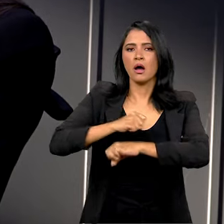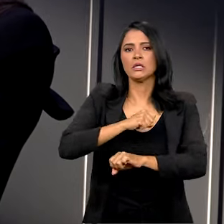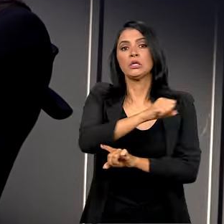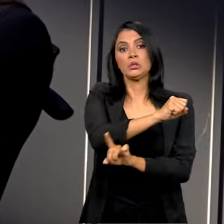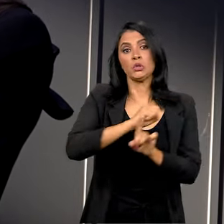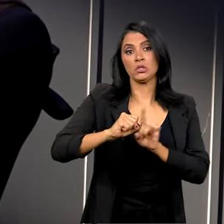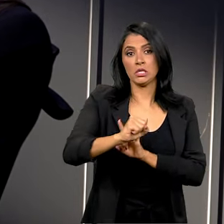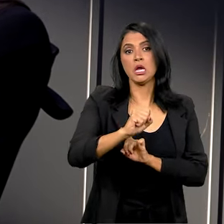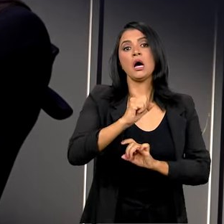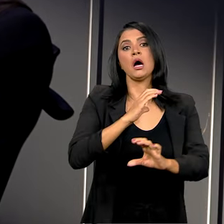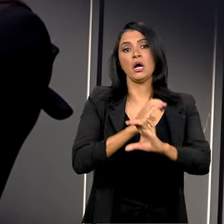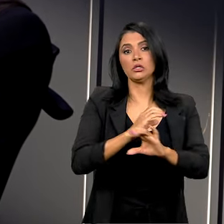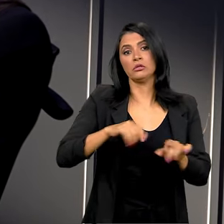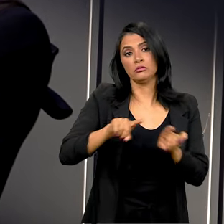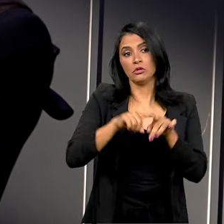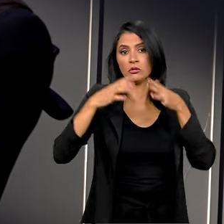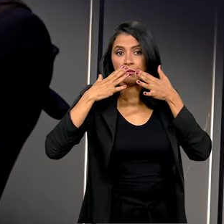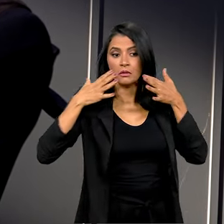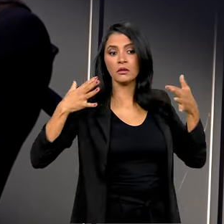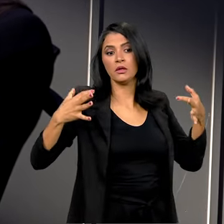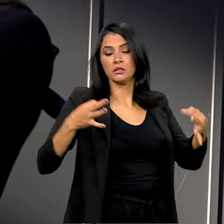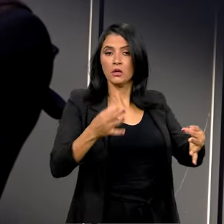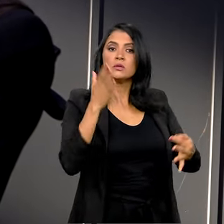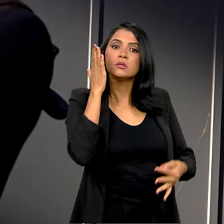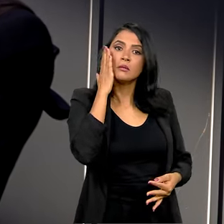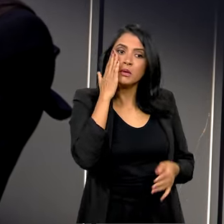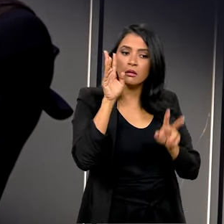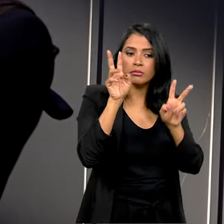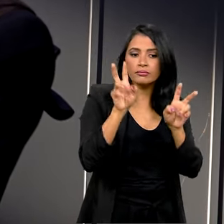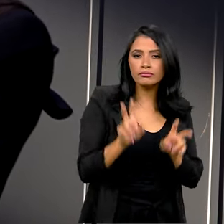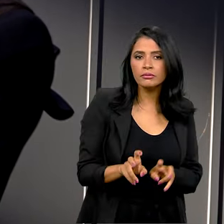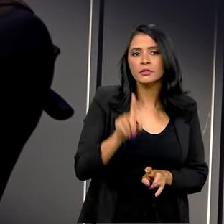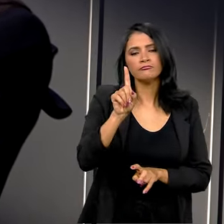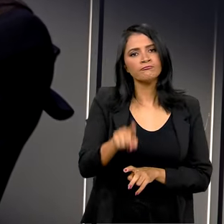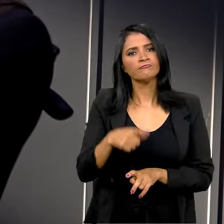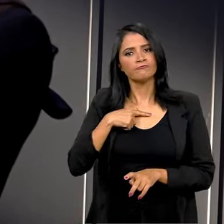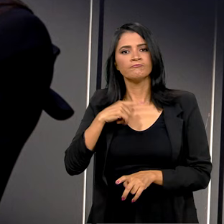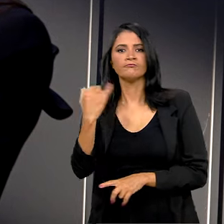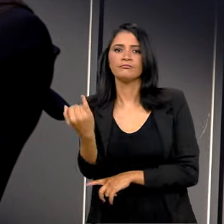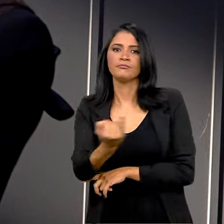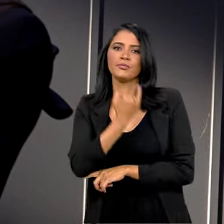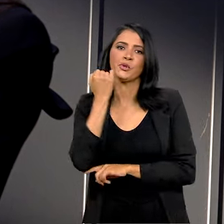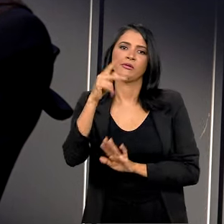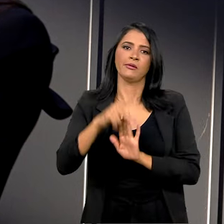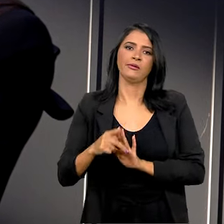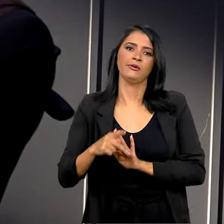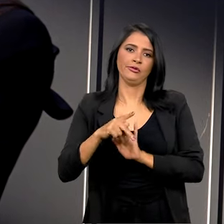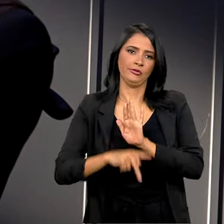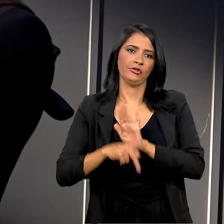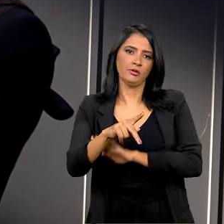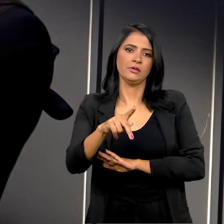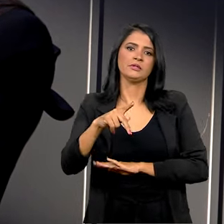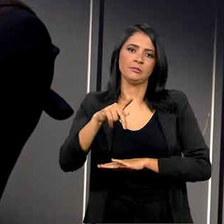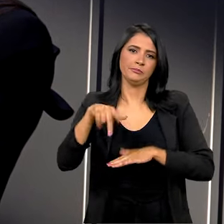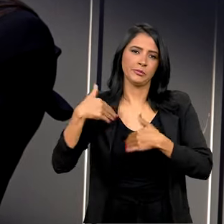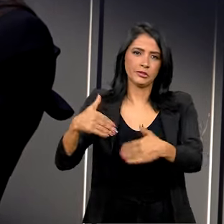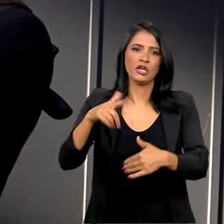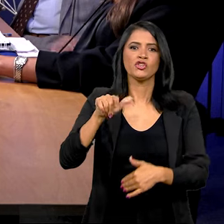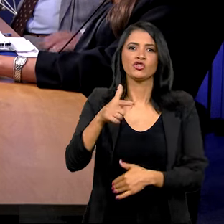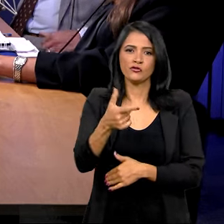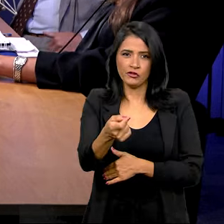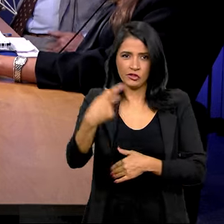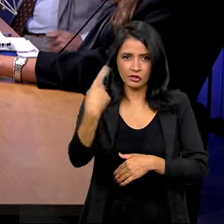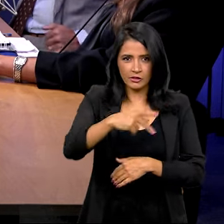da sociedade civil Então foi uma iniciativa muito importante durante o processo do G20 no